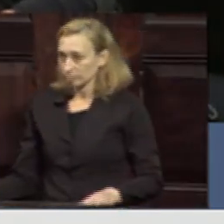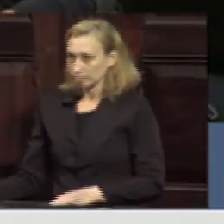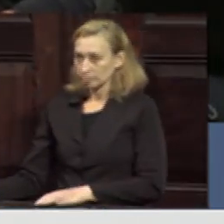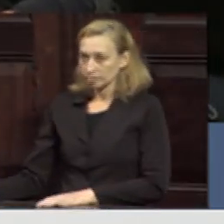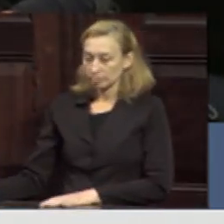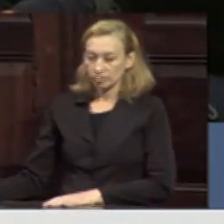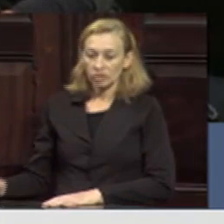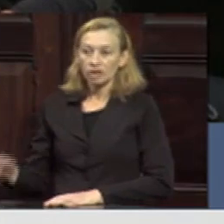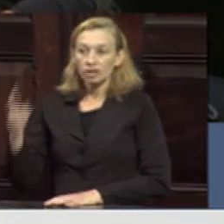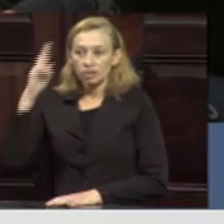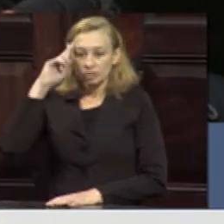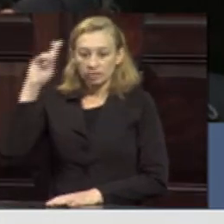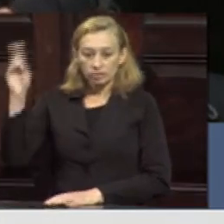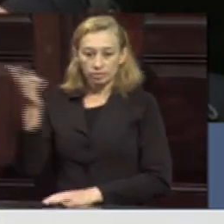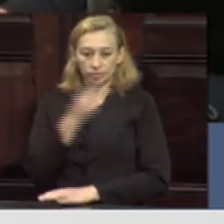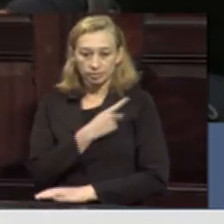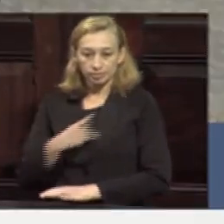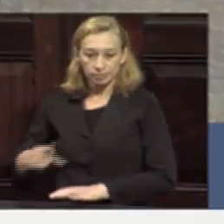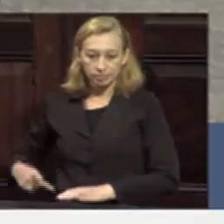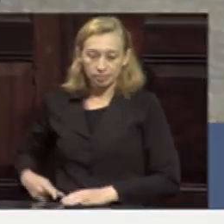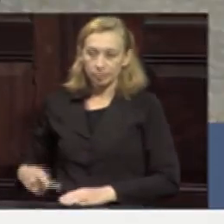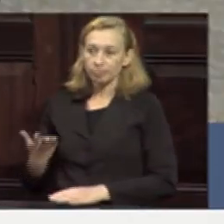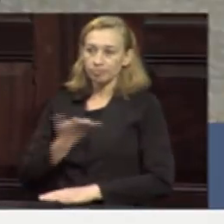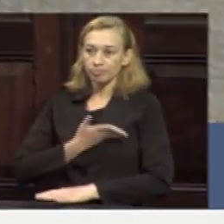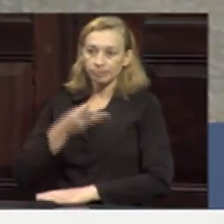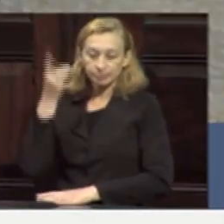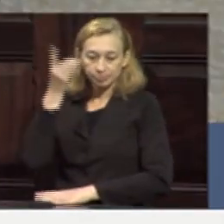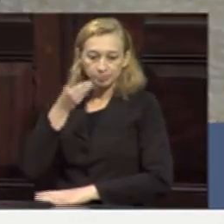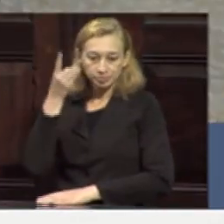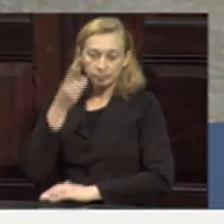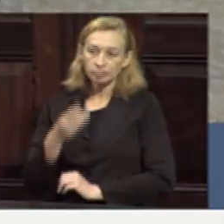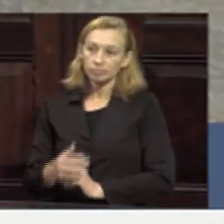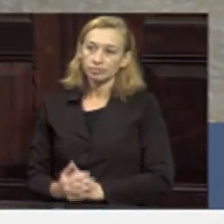Senhor presidente, senhoras e senhores deputados,